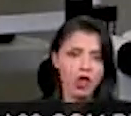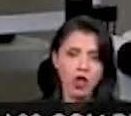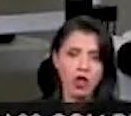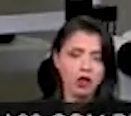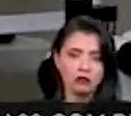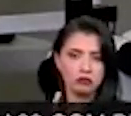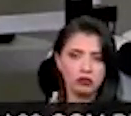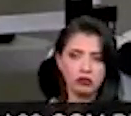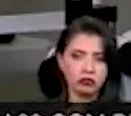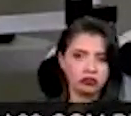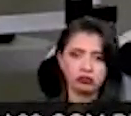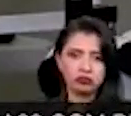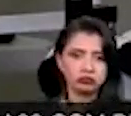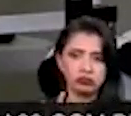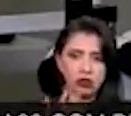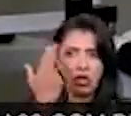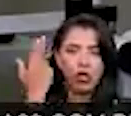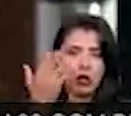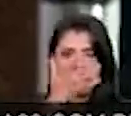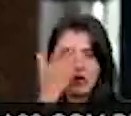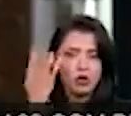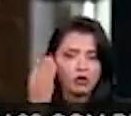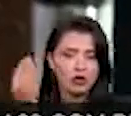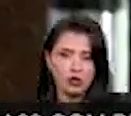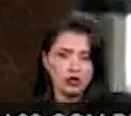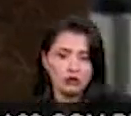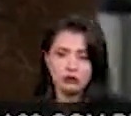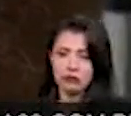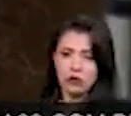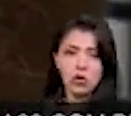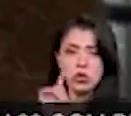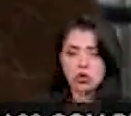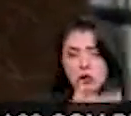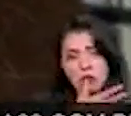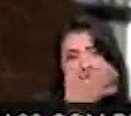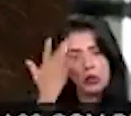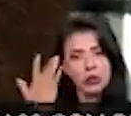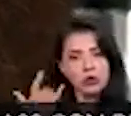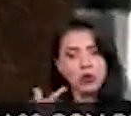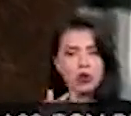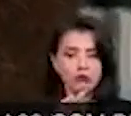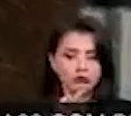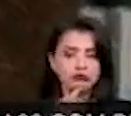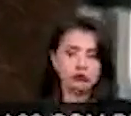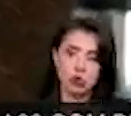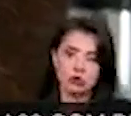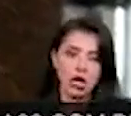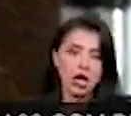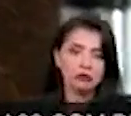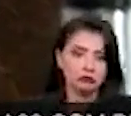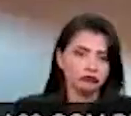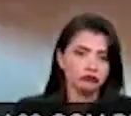nenhuma deformidade na pessoa que está doando. Basta a pessoa manifestar a vontade